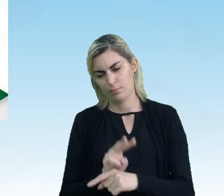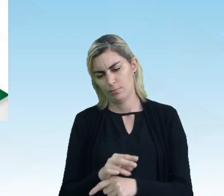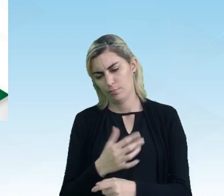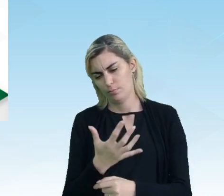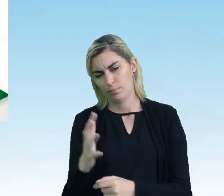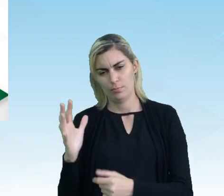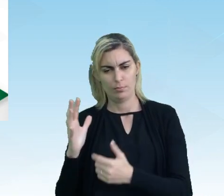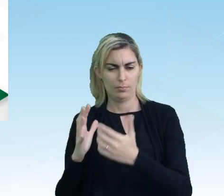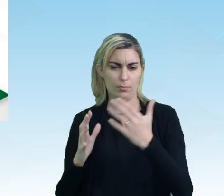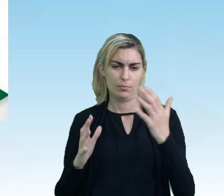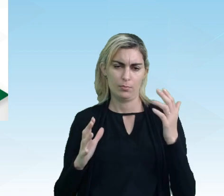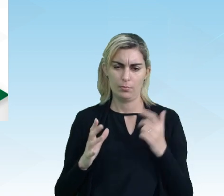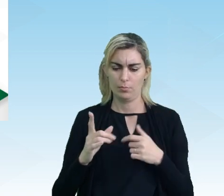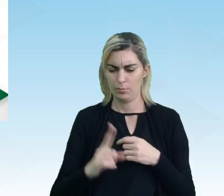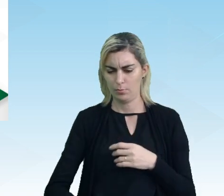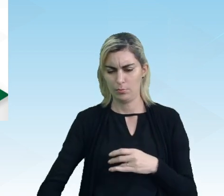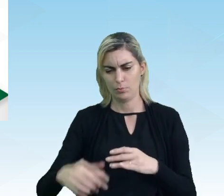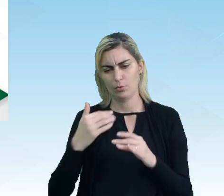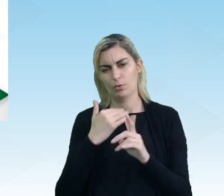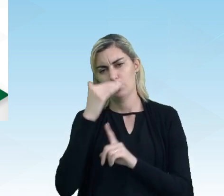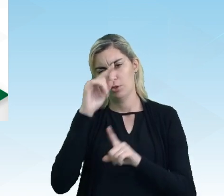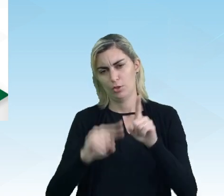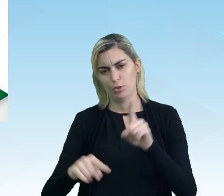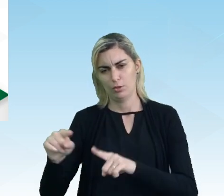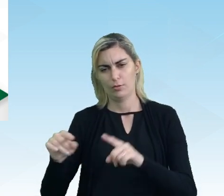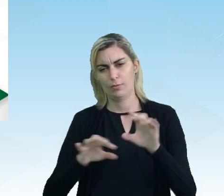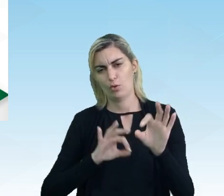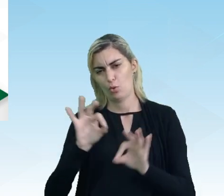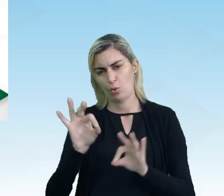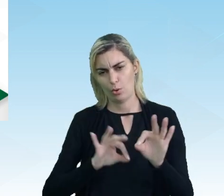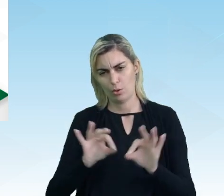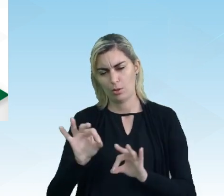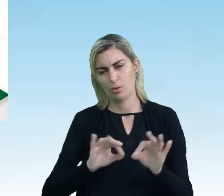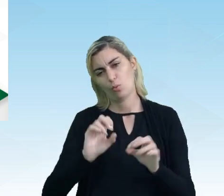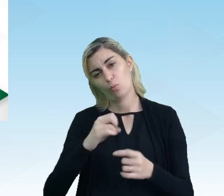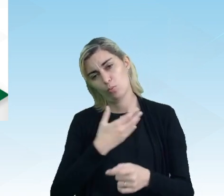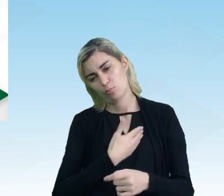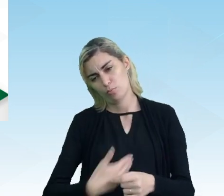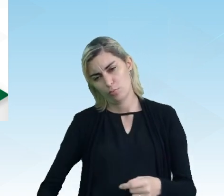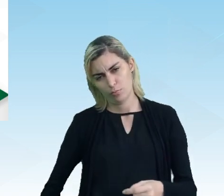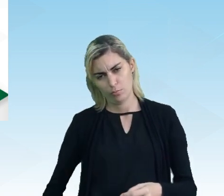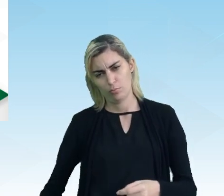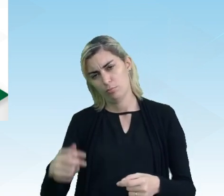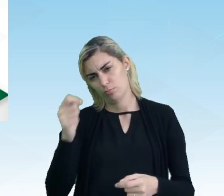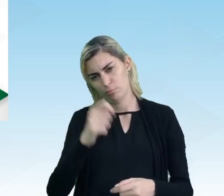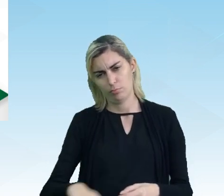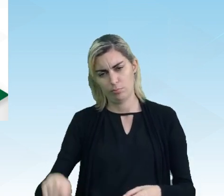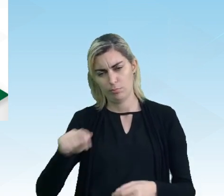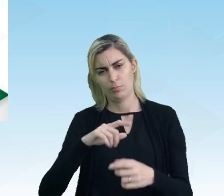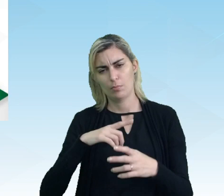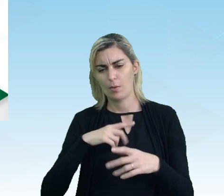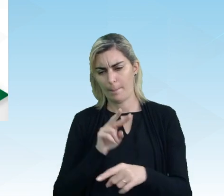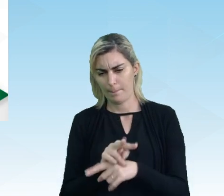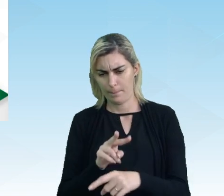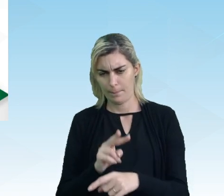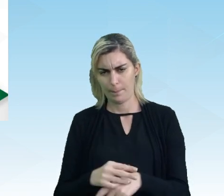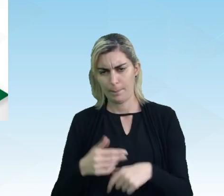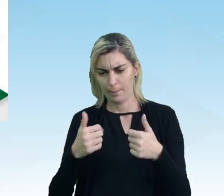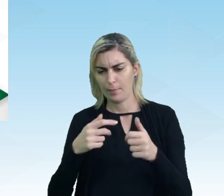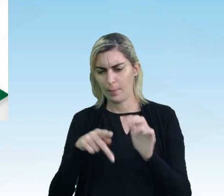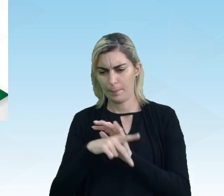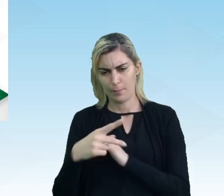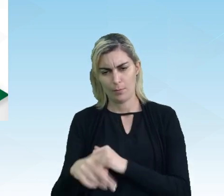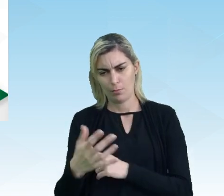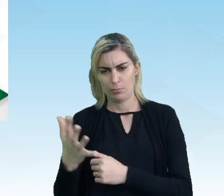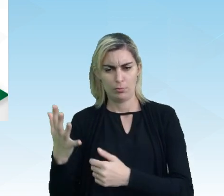ambiente natural nos níveis individual, organizacional ou governamental, tanto em benefício do próprio meio